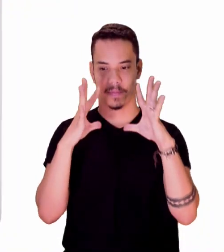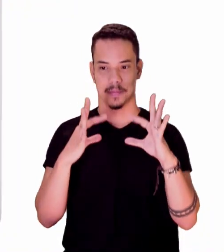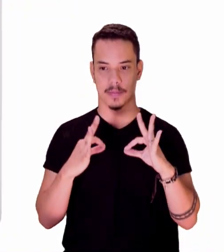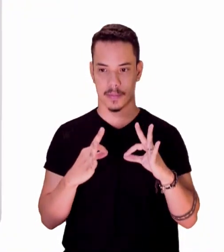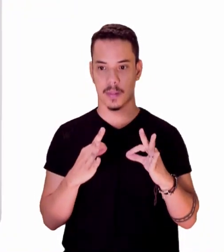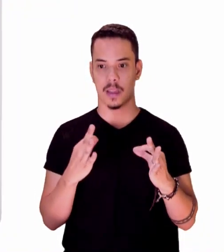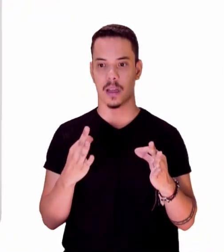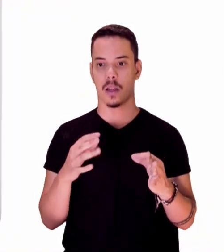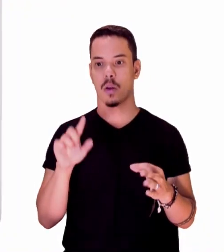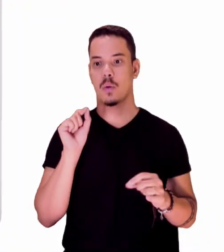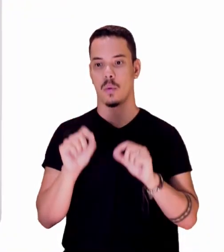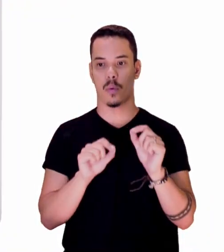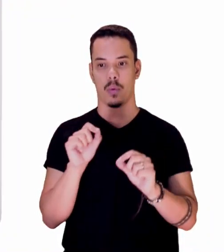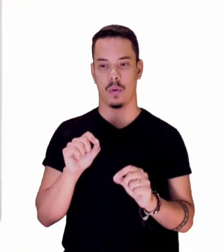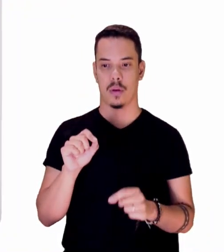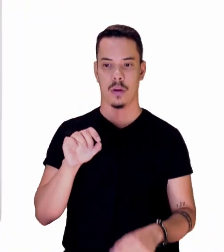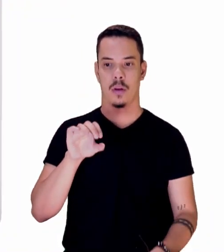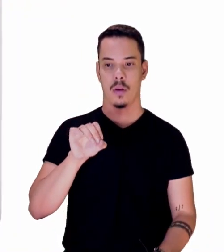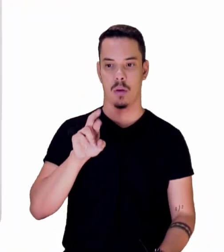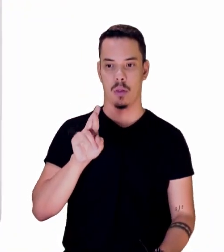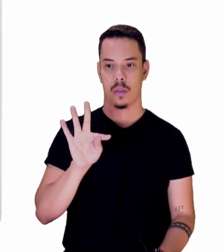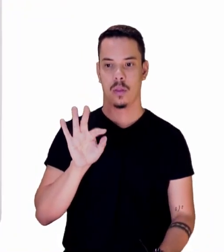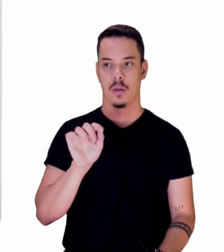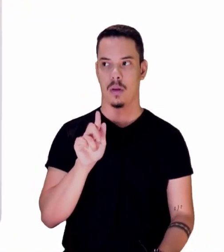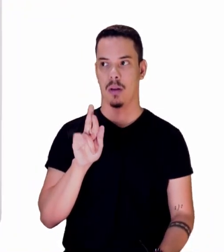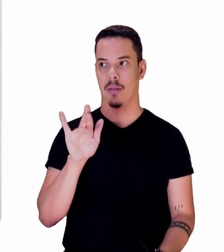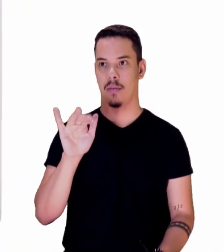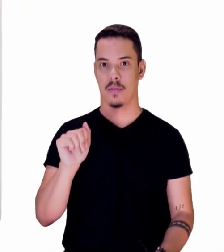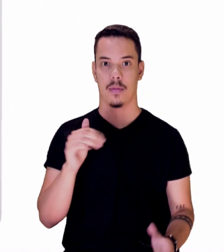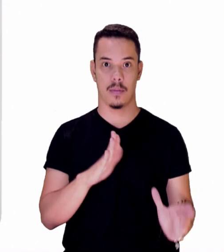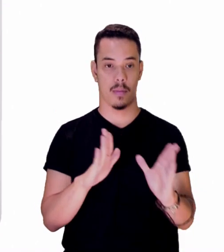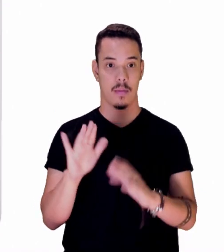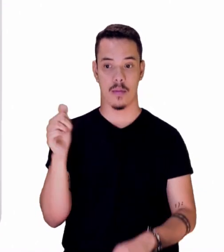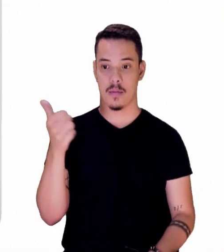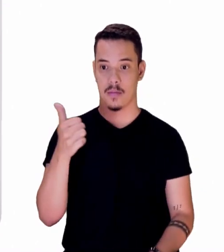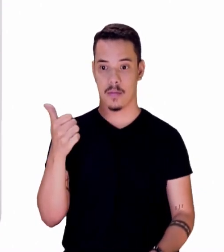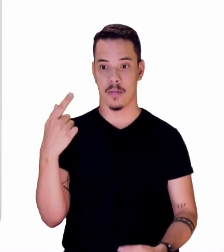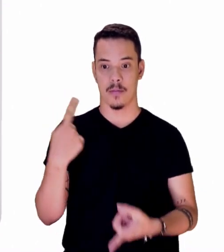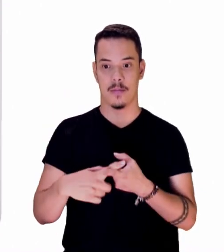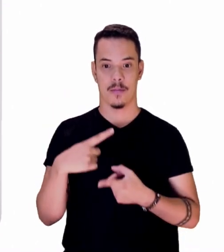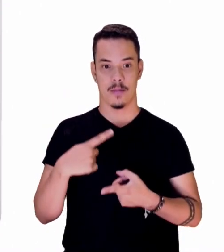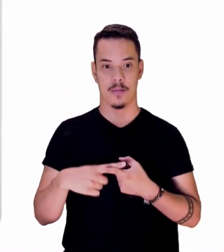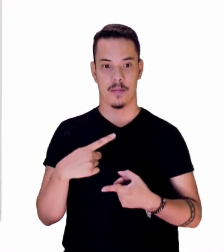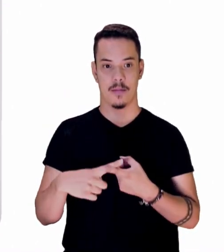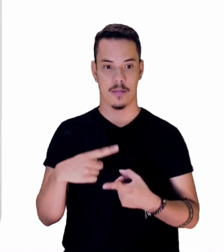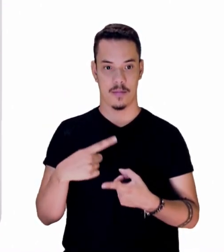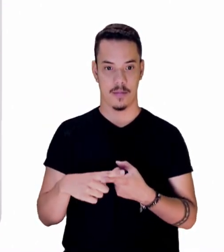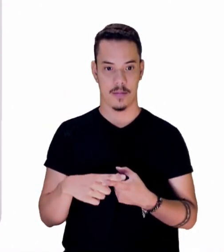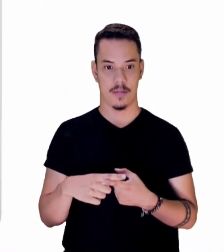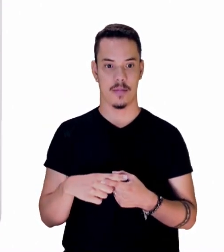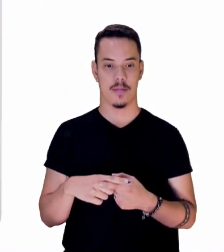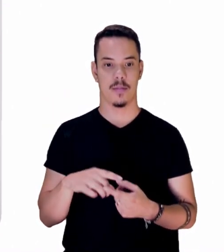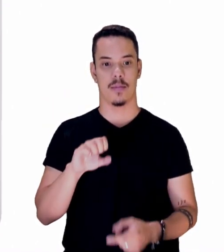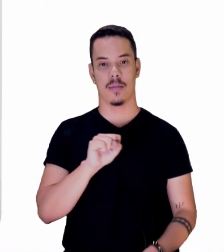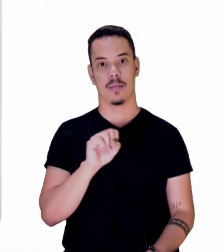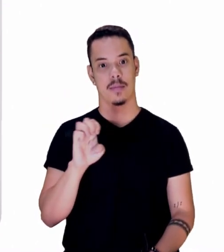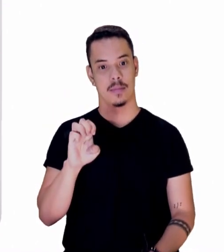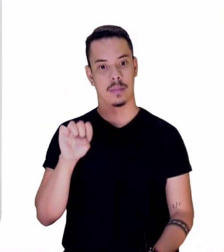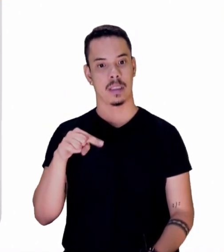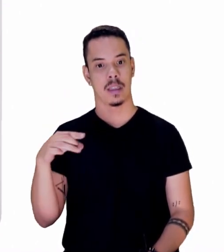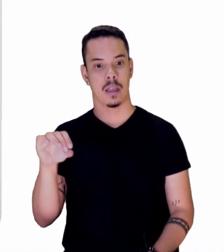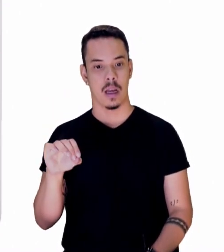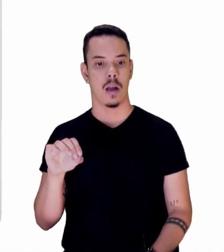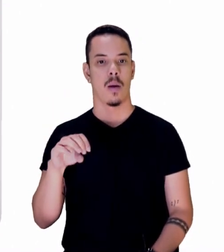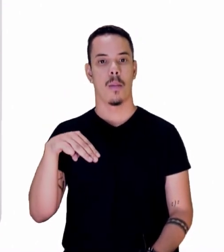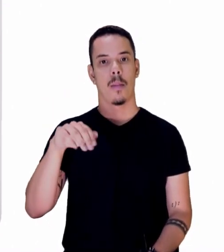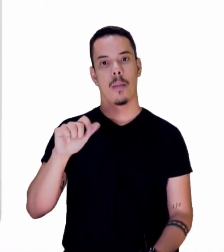aqui. Ortografia, parte 1, é o emprego dos porquês, do senão, né? Mal com